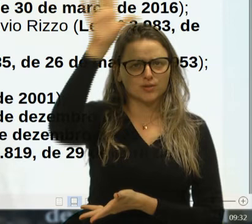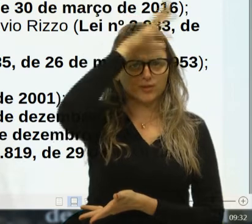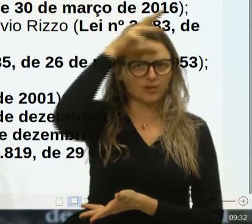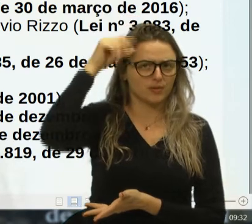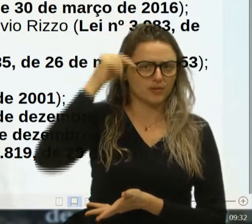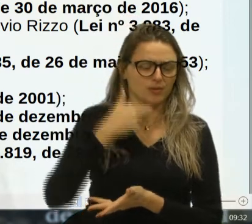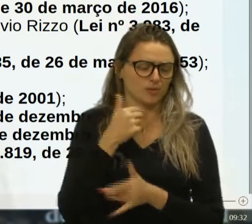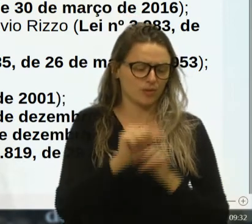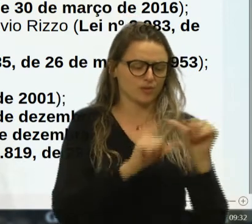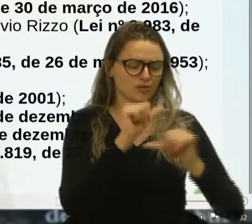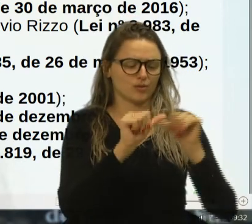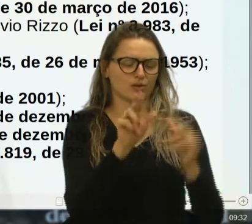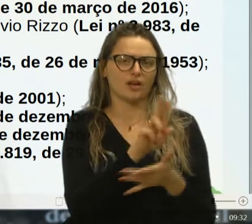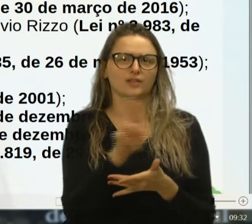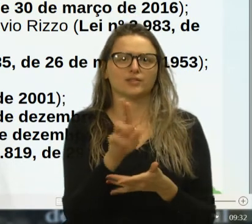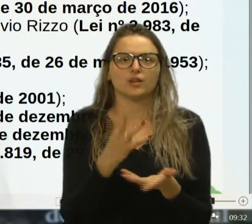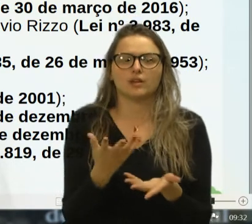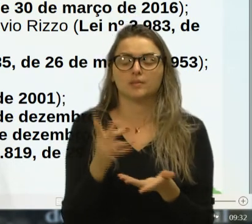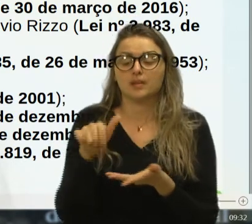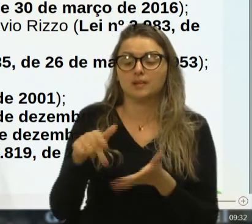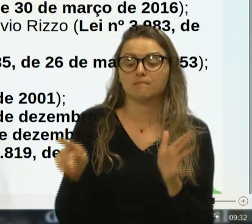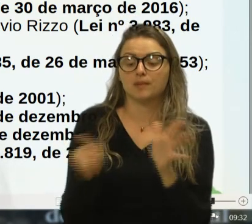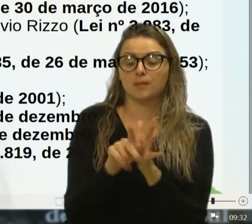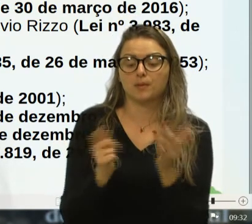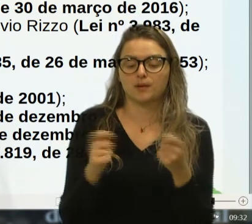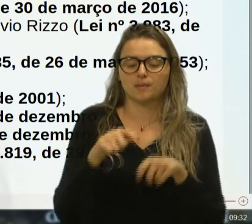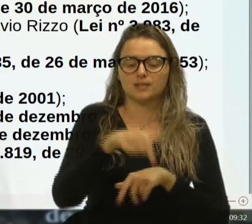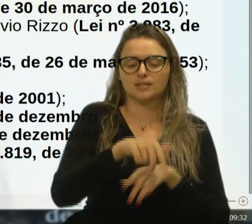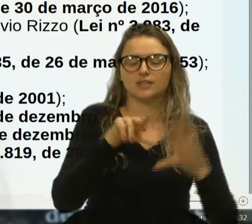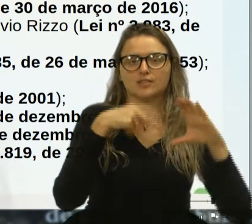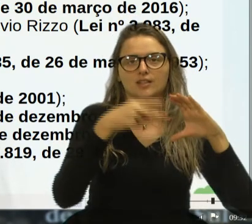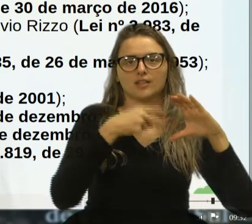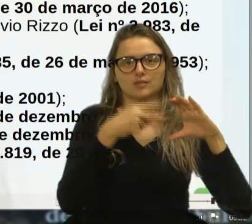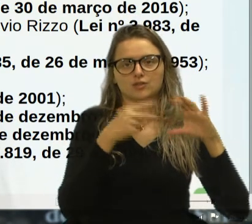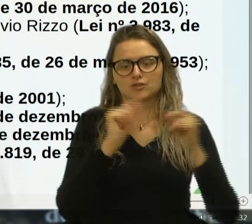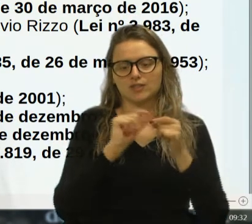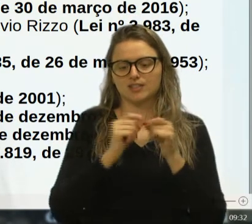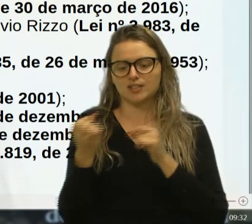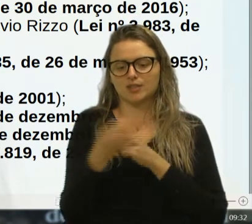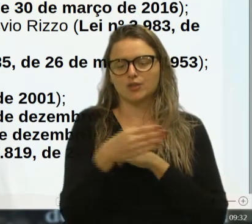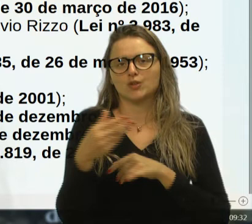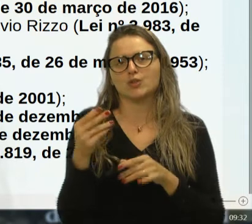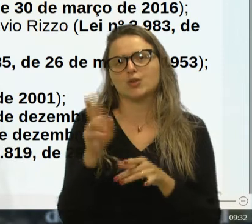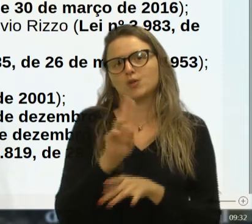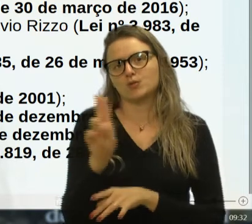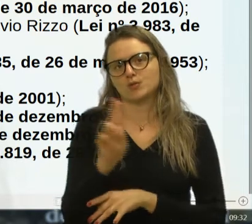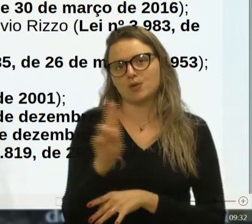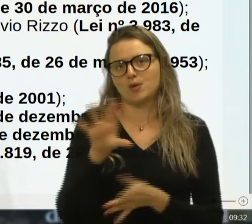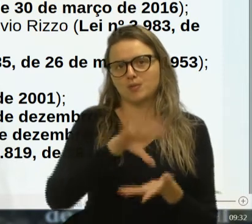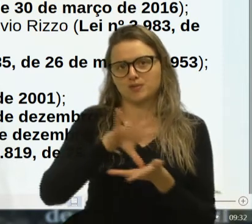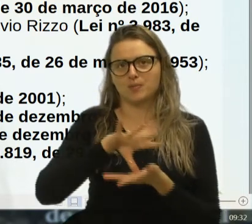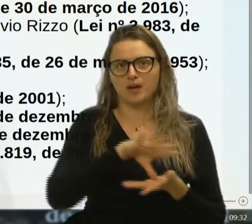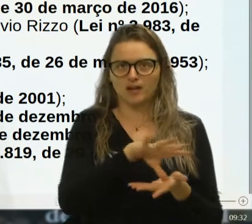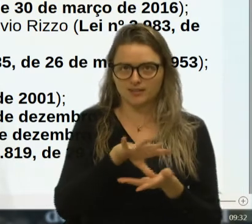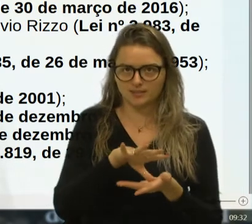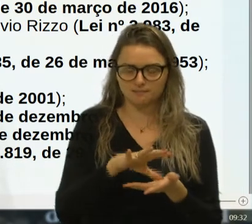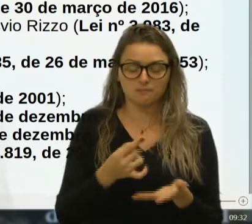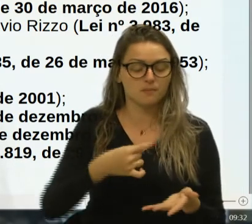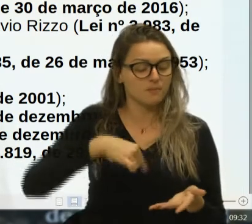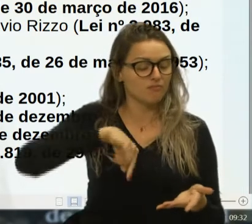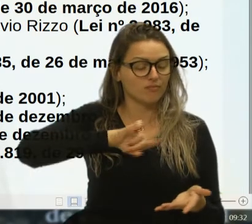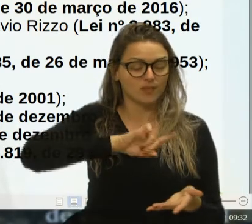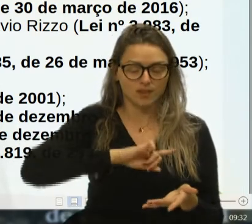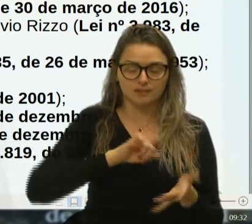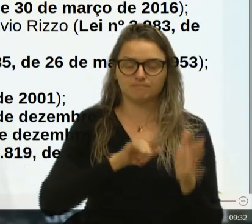outra denominação, e a competência exclusiva da Câmara denominar próprios municipais. Então vejam que a gente, através